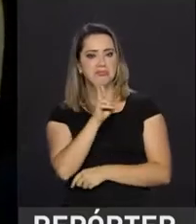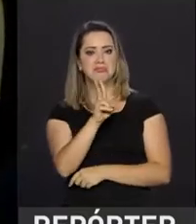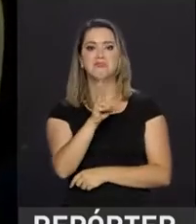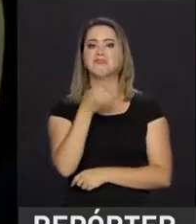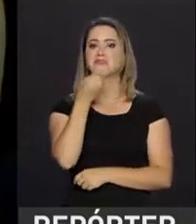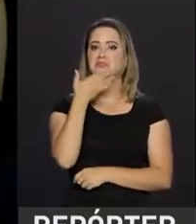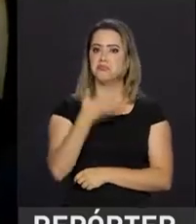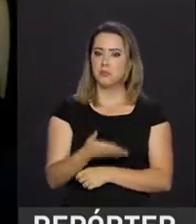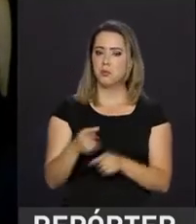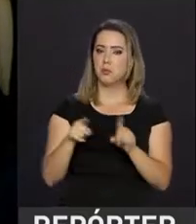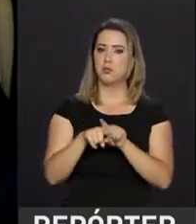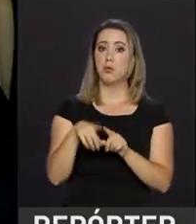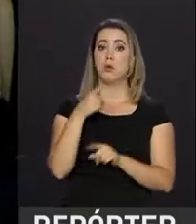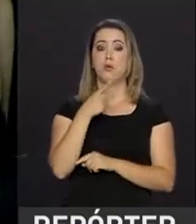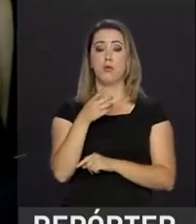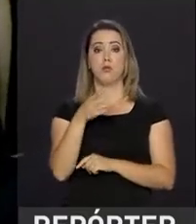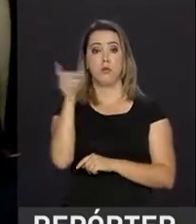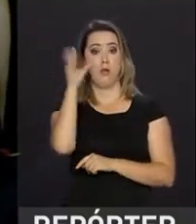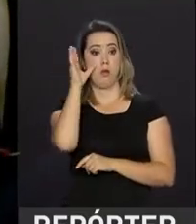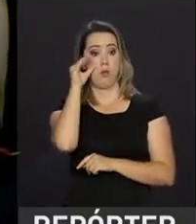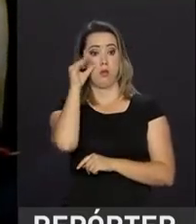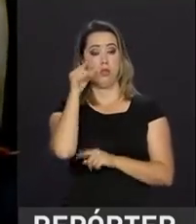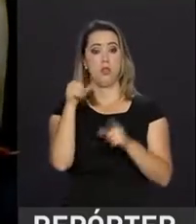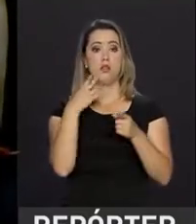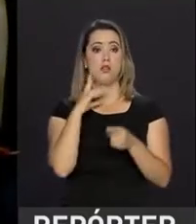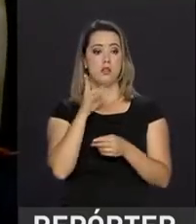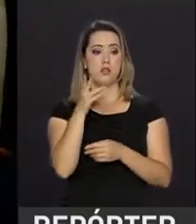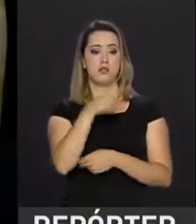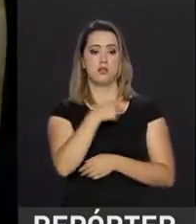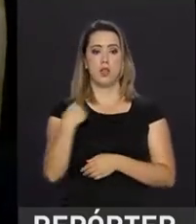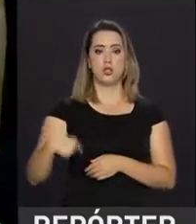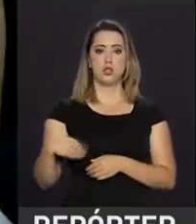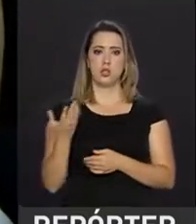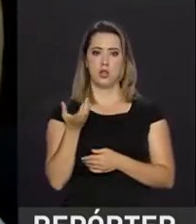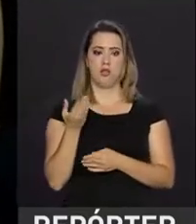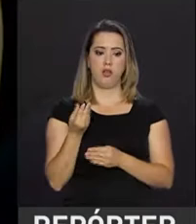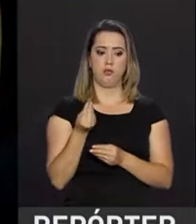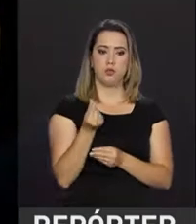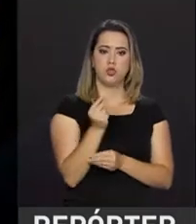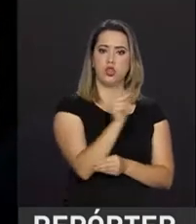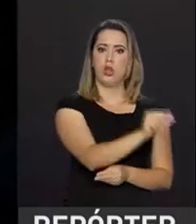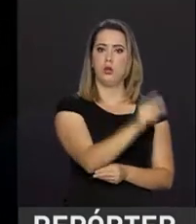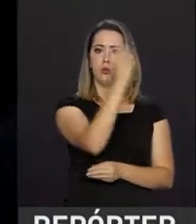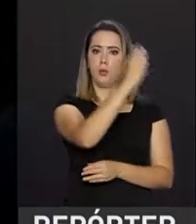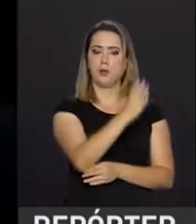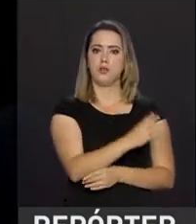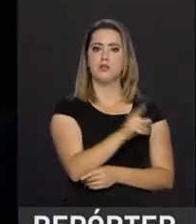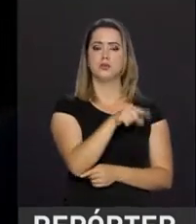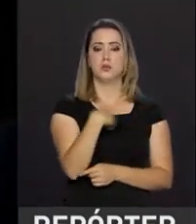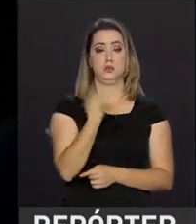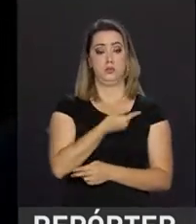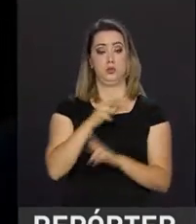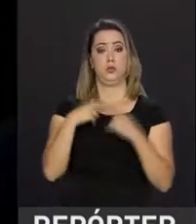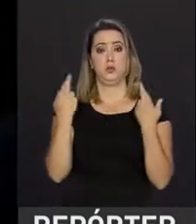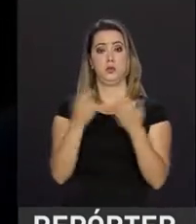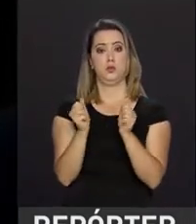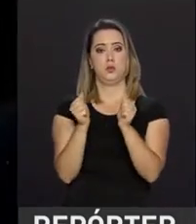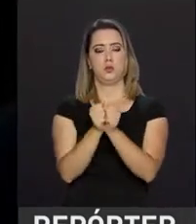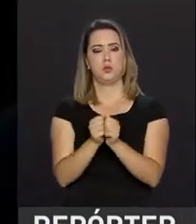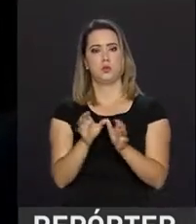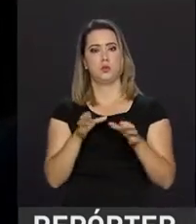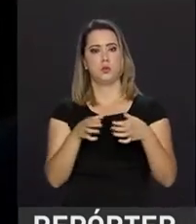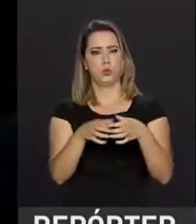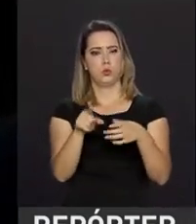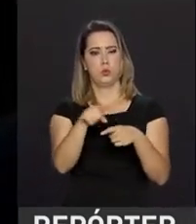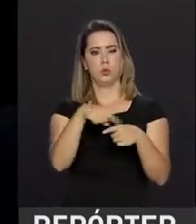o interesse da china pelo brasil quem assistiu aos eventos de hoje a reunião que tivemos com o presidente do conselho